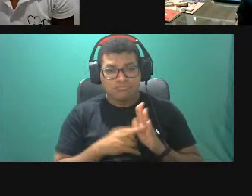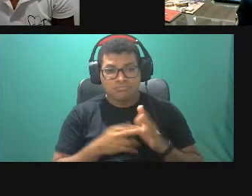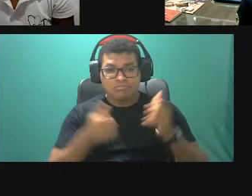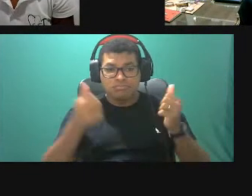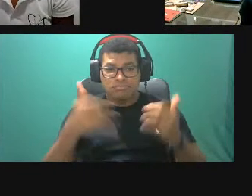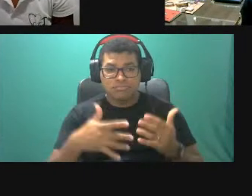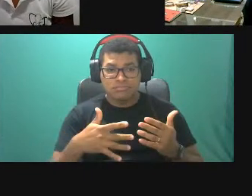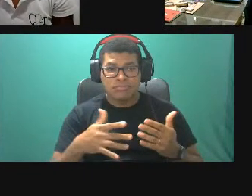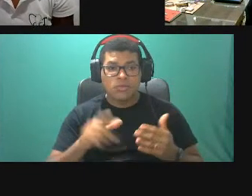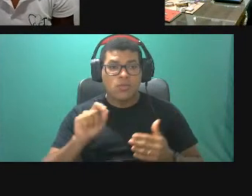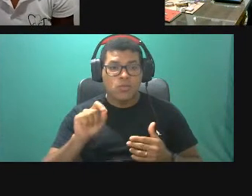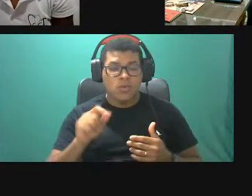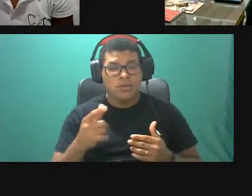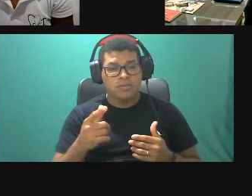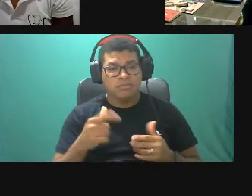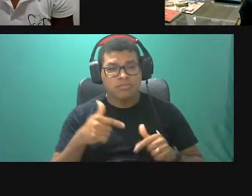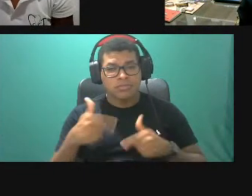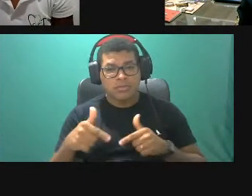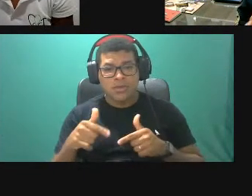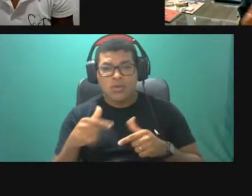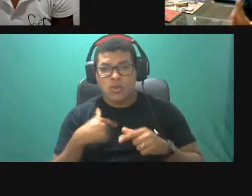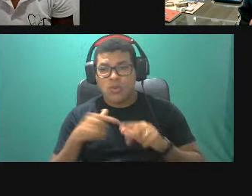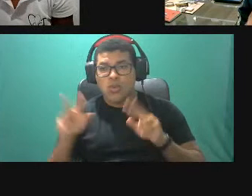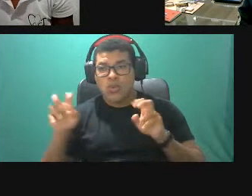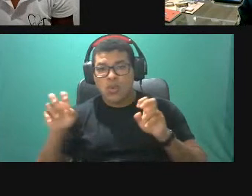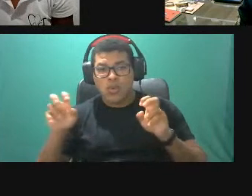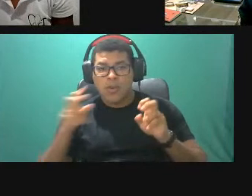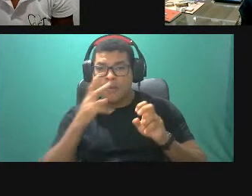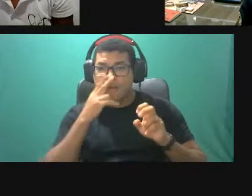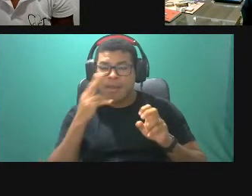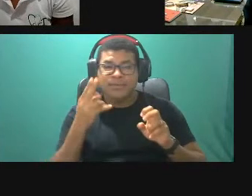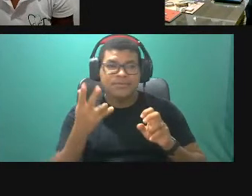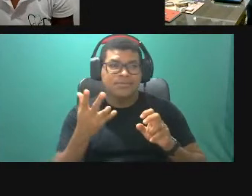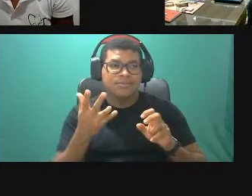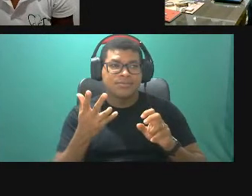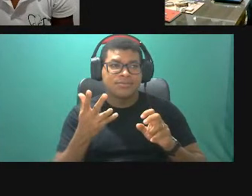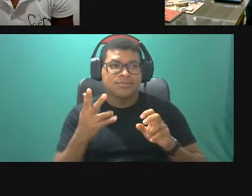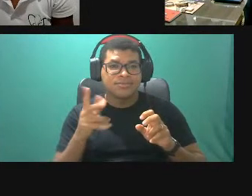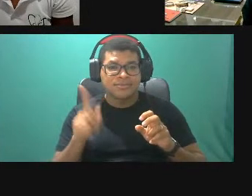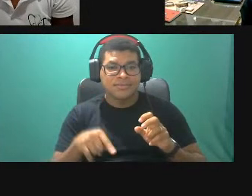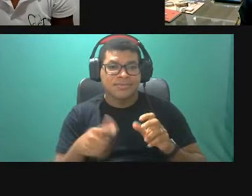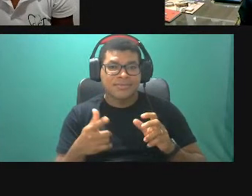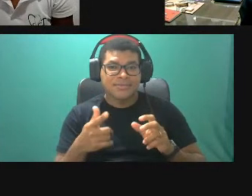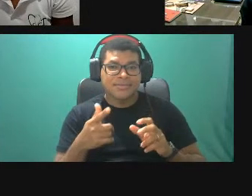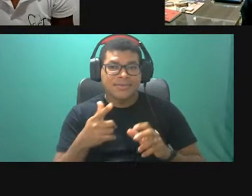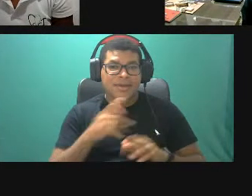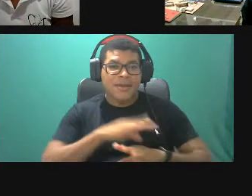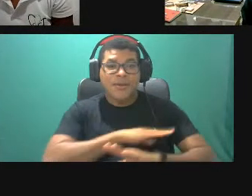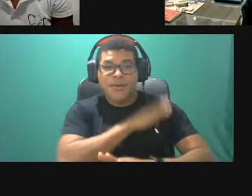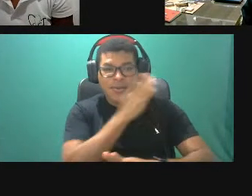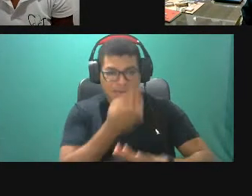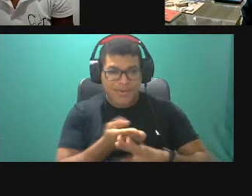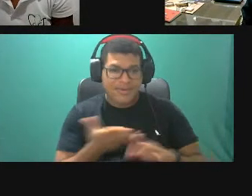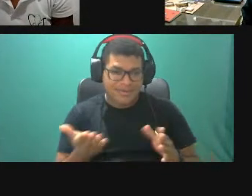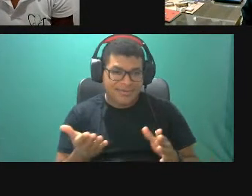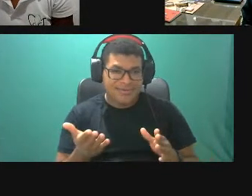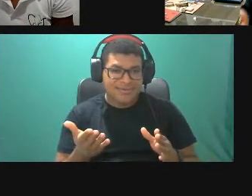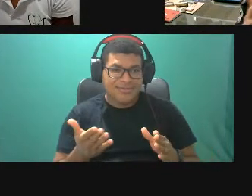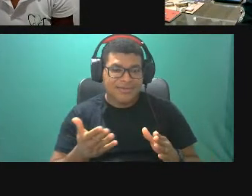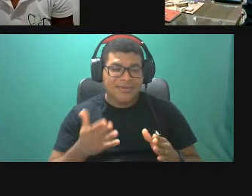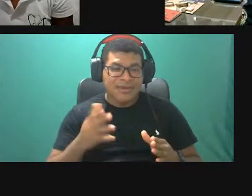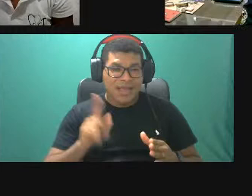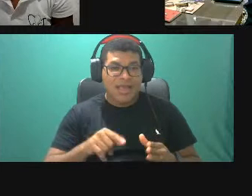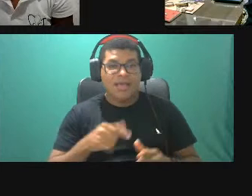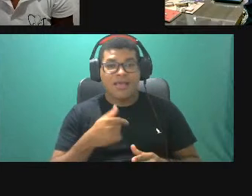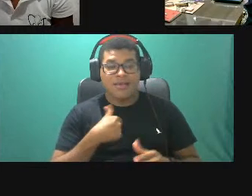que são em tempo, entre aspas, entenda esse termo que eu vou usar, integral, né? Você tem ali, ou atividade que você